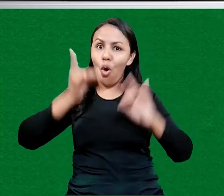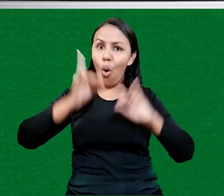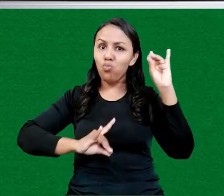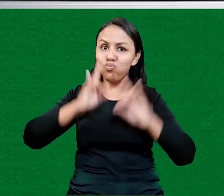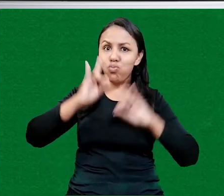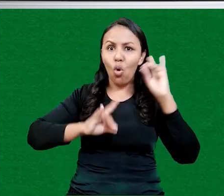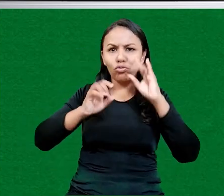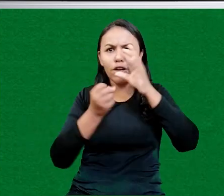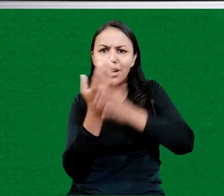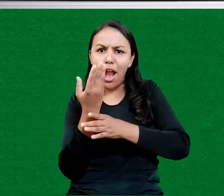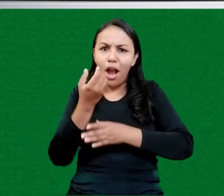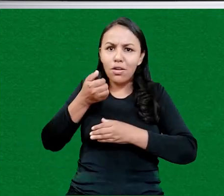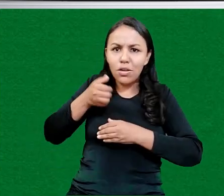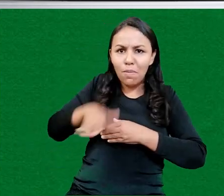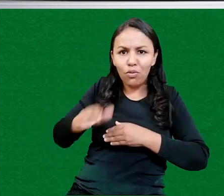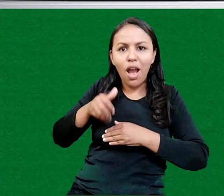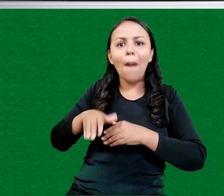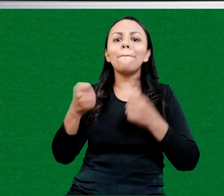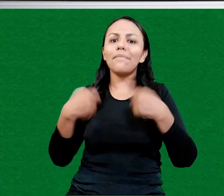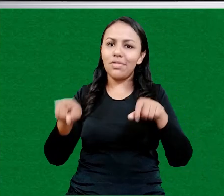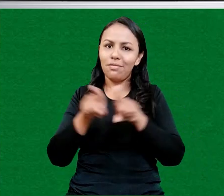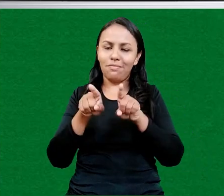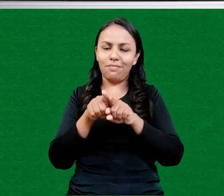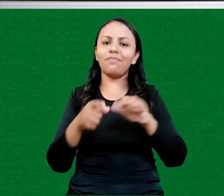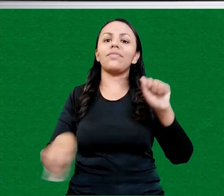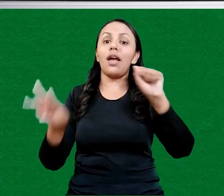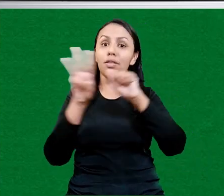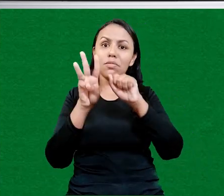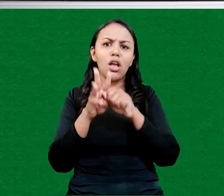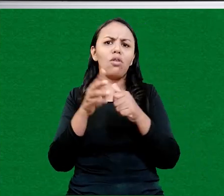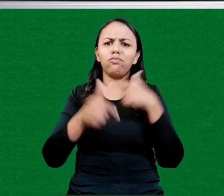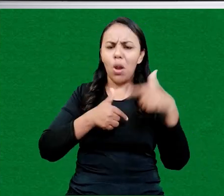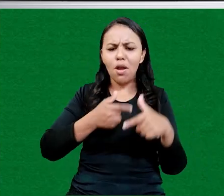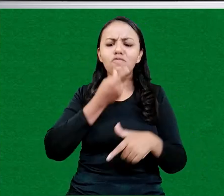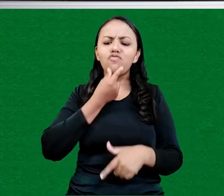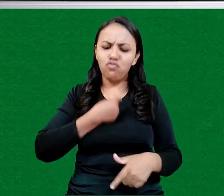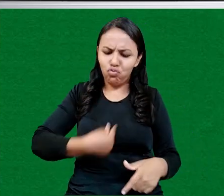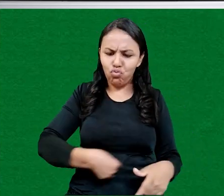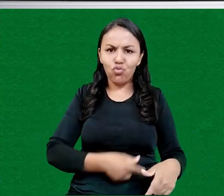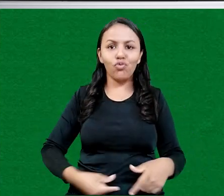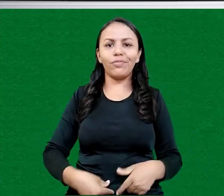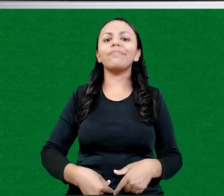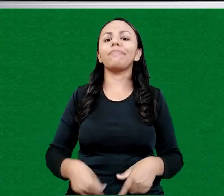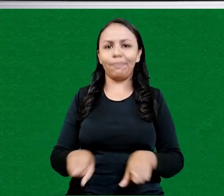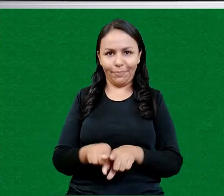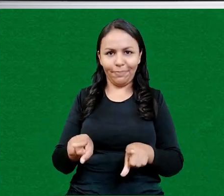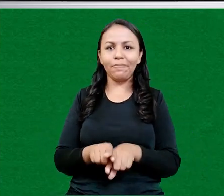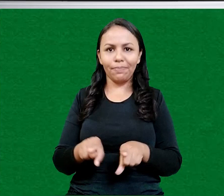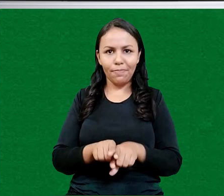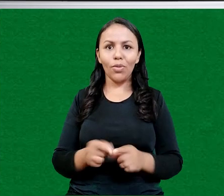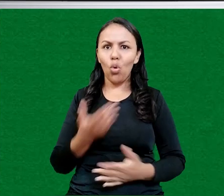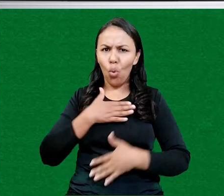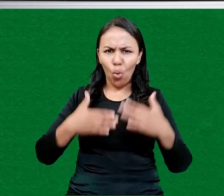secreção de hormônios também precisa de ATP. O funcionamento do trato gastrointestinal também precisa de energia. O nosso corpo ele